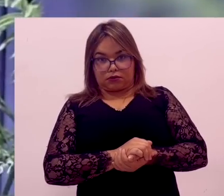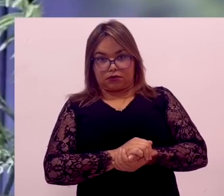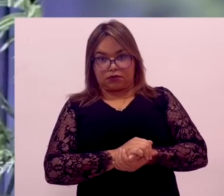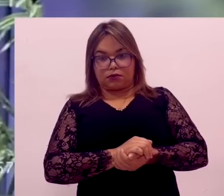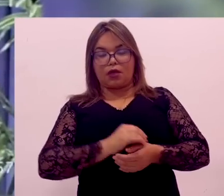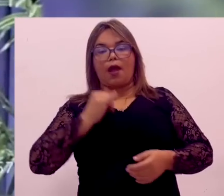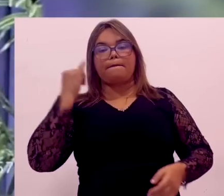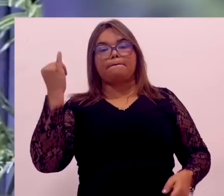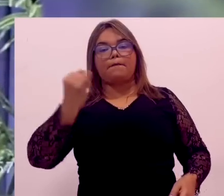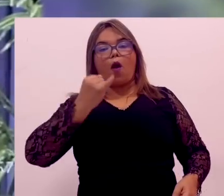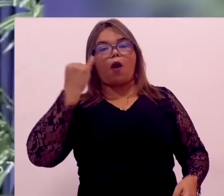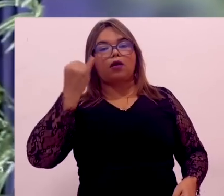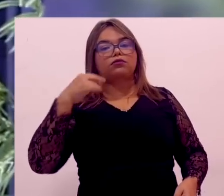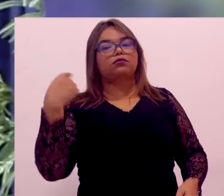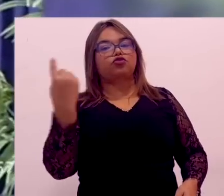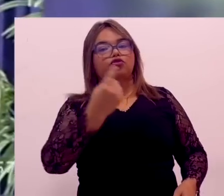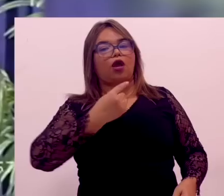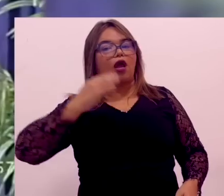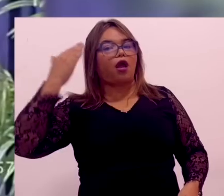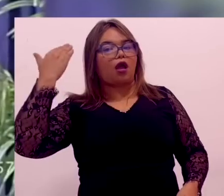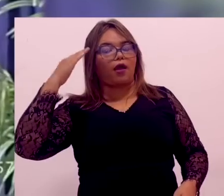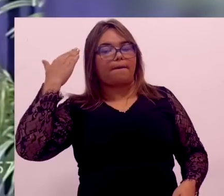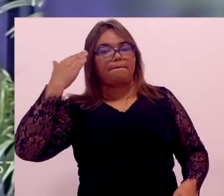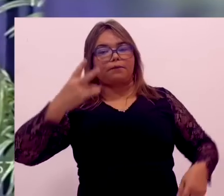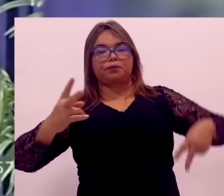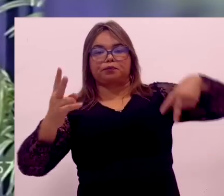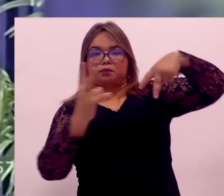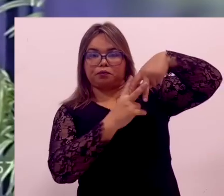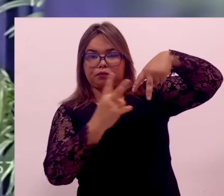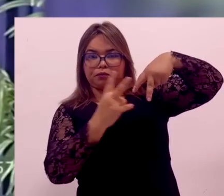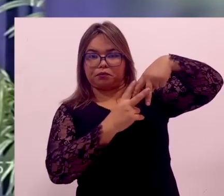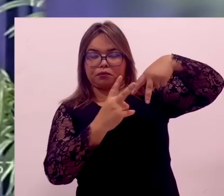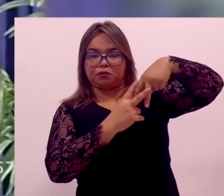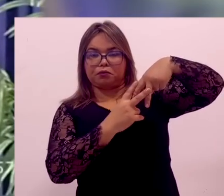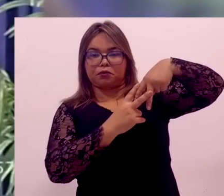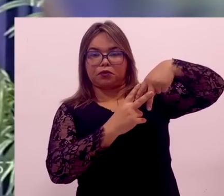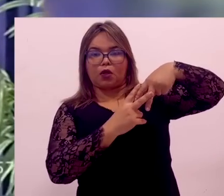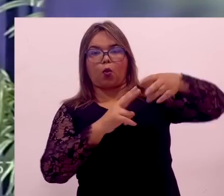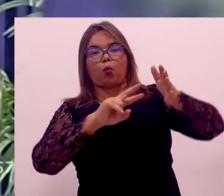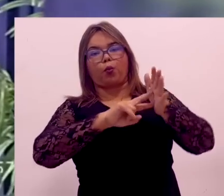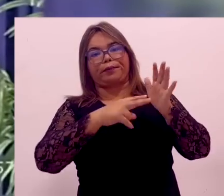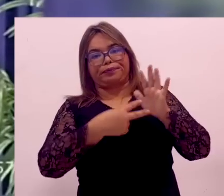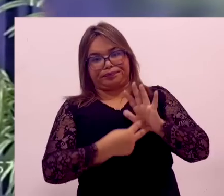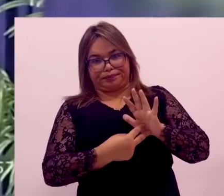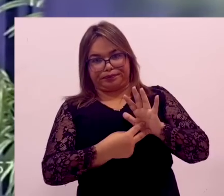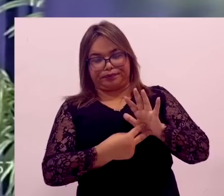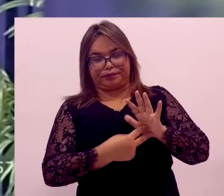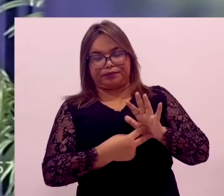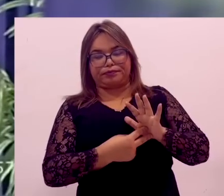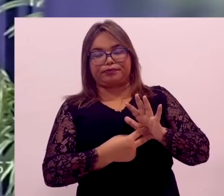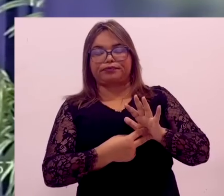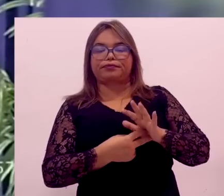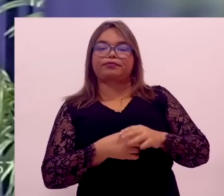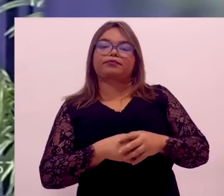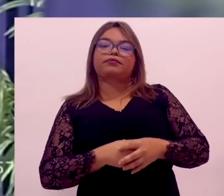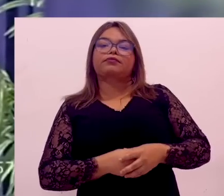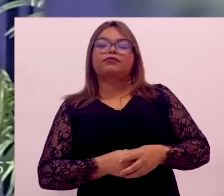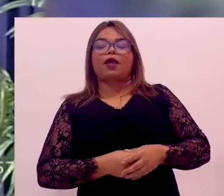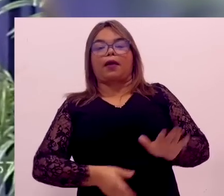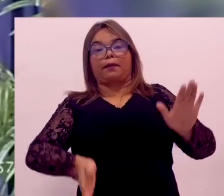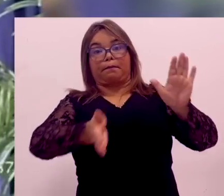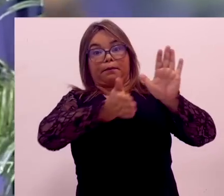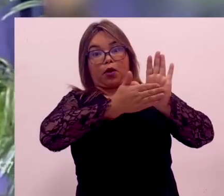Então é muito importante que saibamos o que a maçonaria representa. A camada exterior